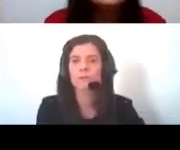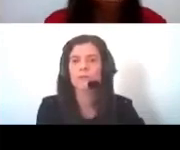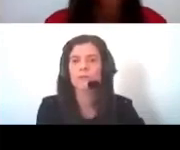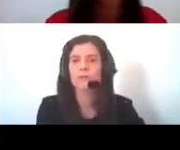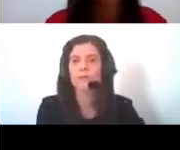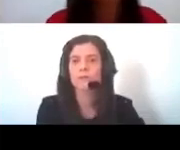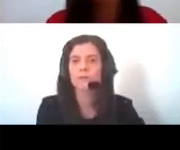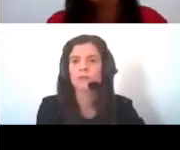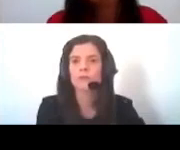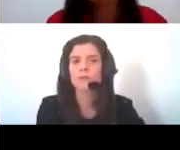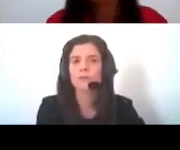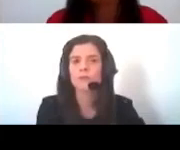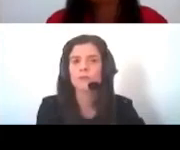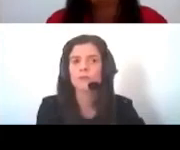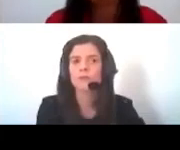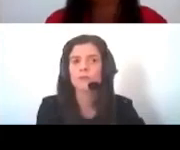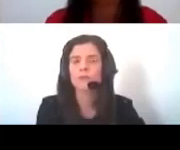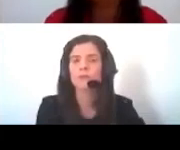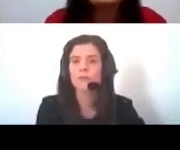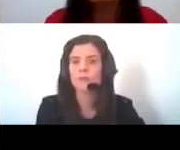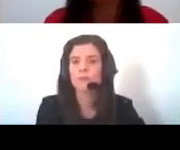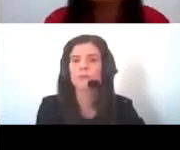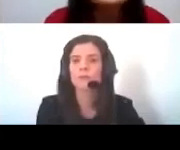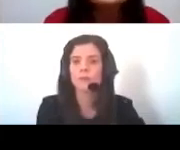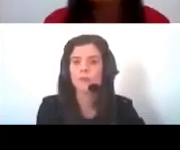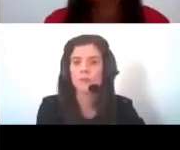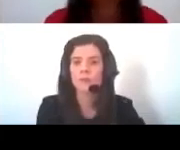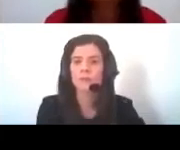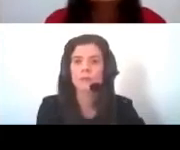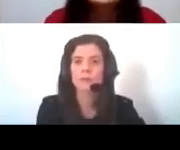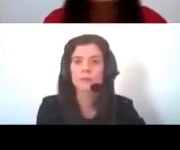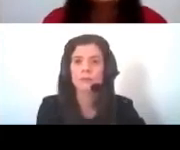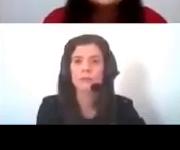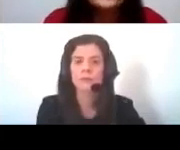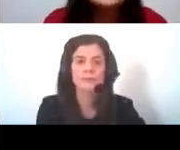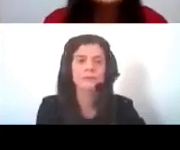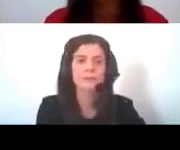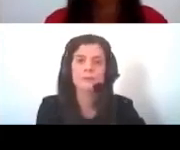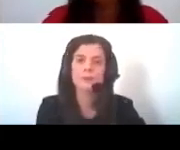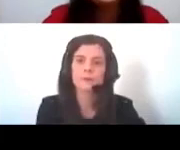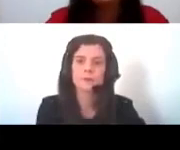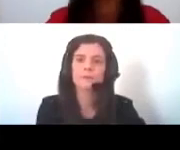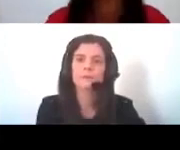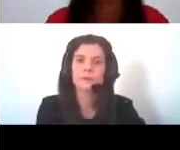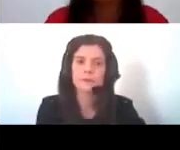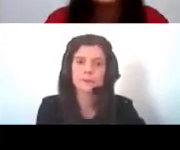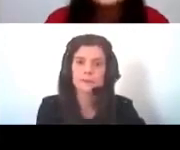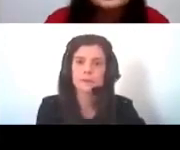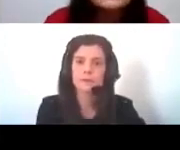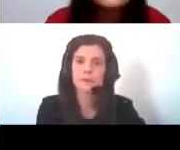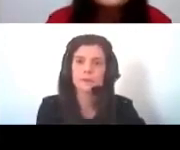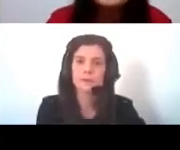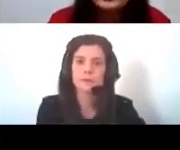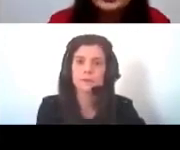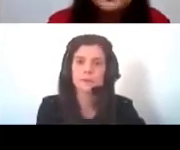digital, Moodle, e fazer lá, então, também seus cursos, né, de forma online, como, por exemplo, esse que a gente